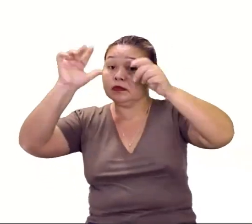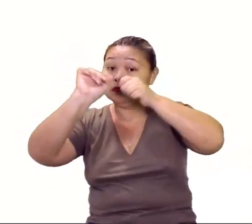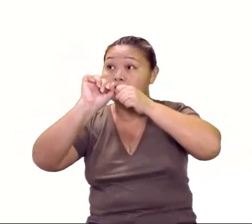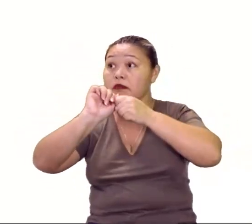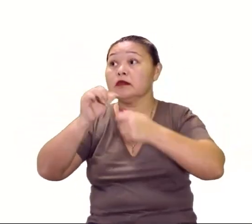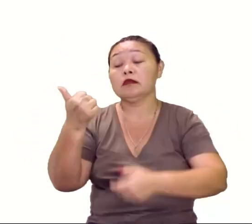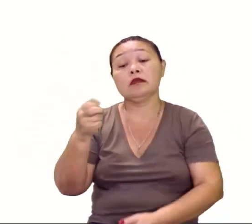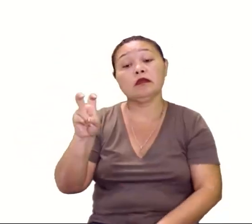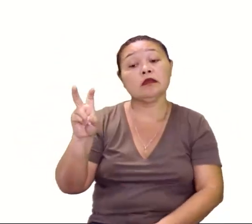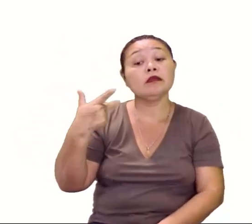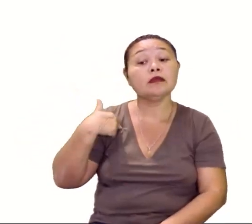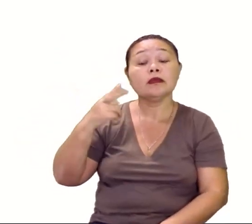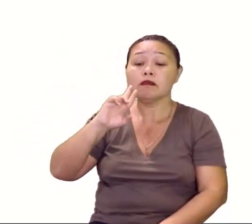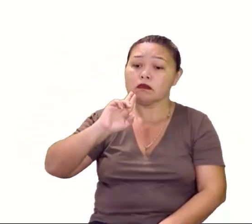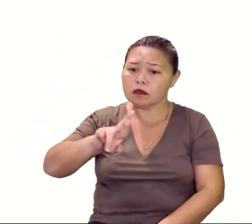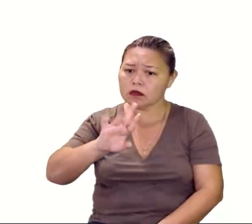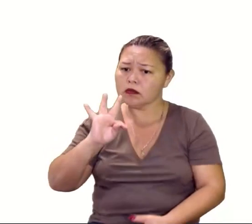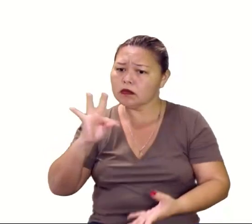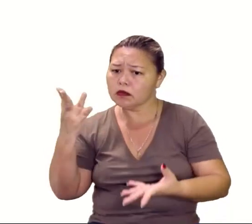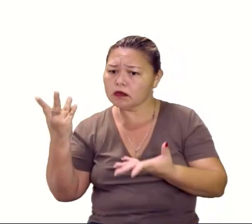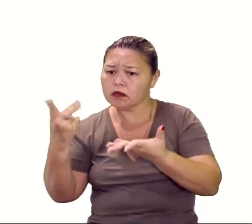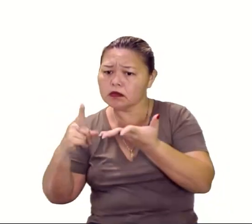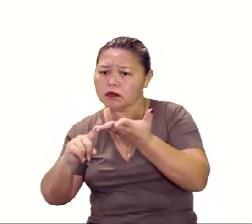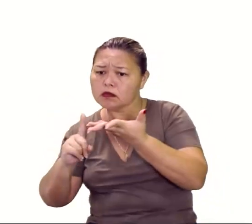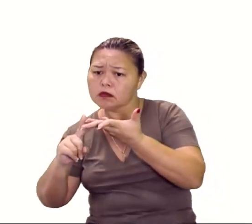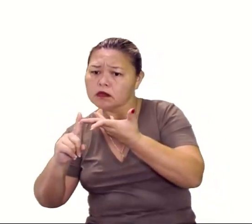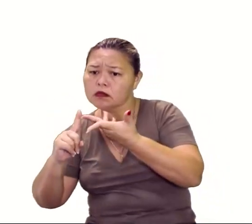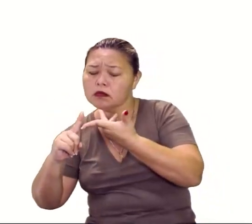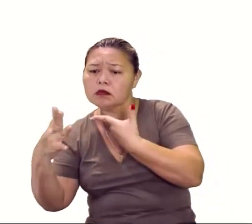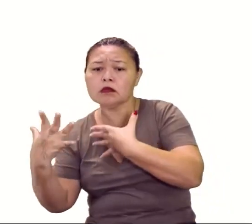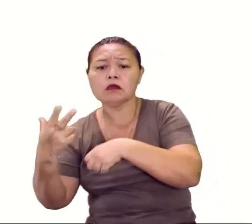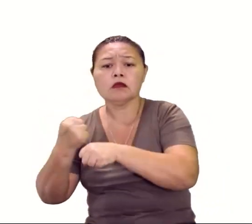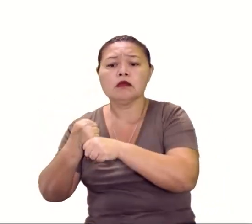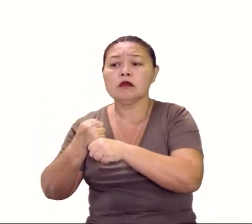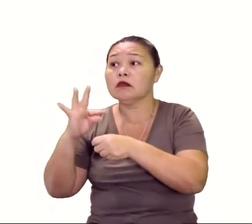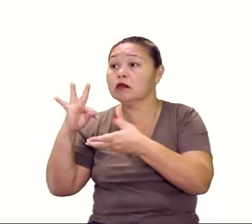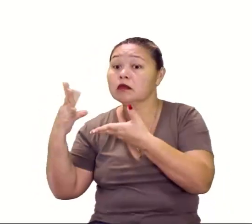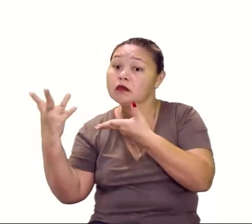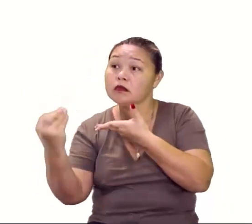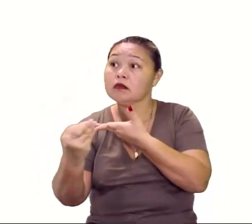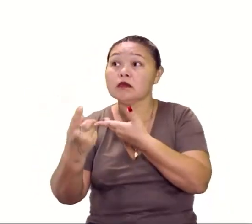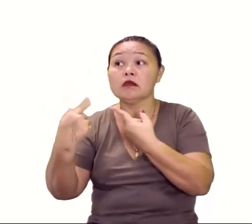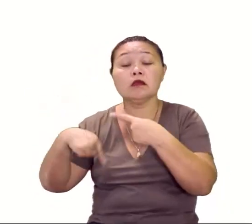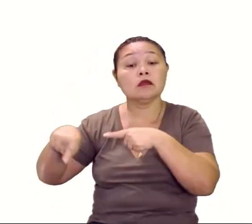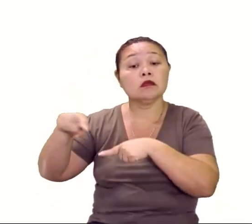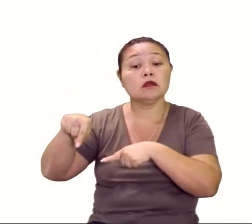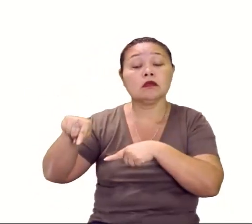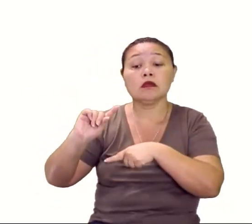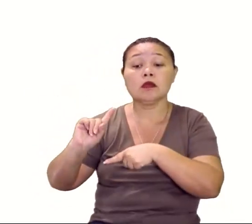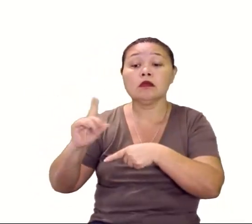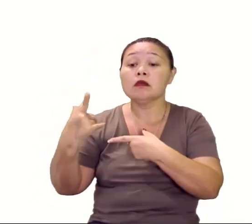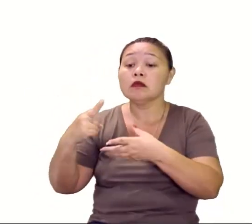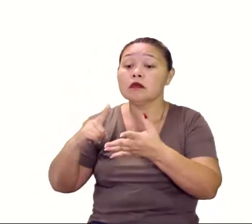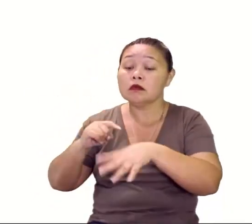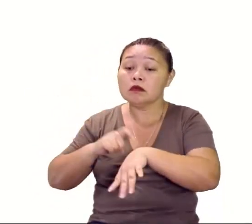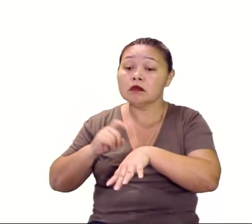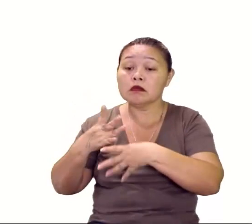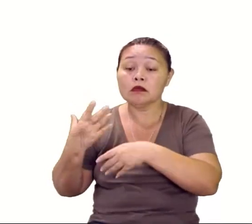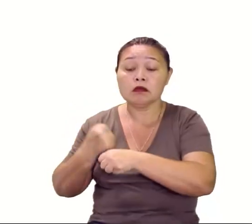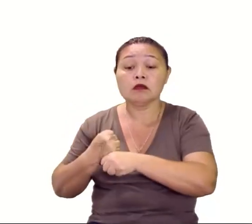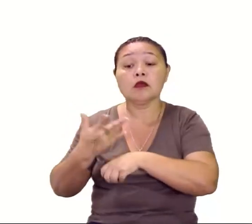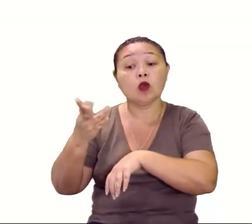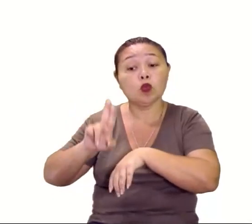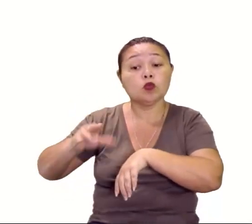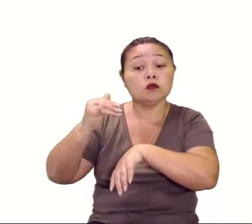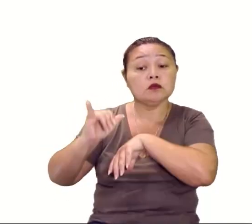agora, né? Agora a gente pode responder o total de alunos que foram Só somar entrevistados, tudo, né? E aí, na hora de somar, vamos usar aquela